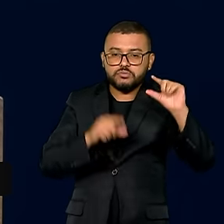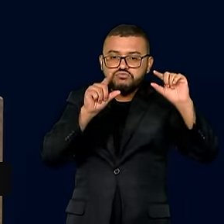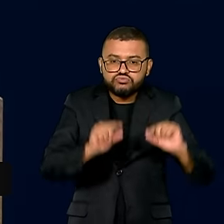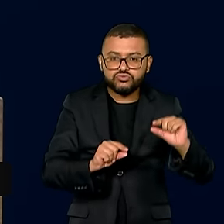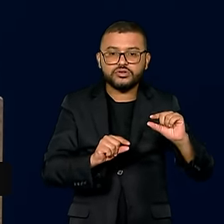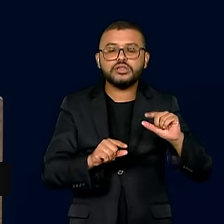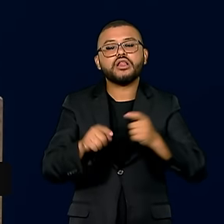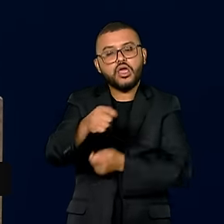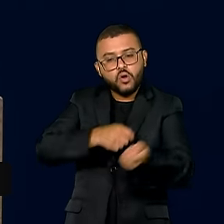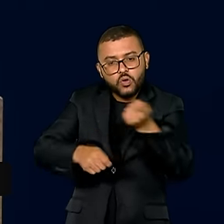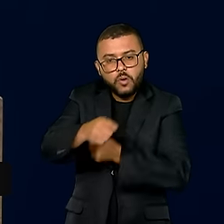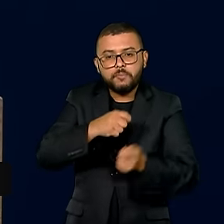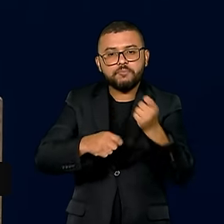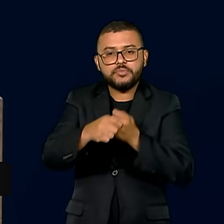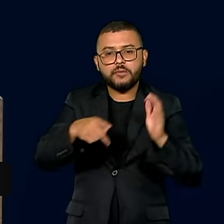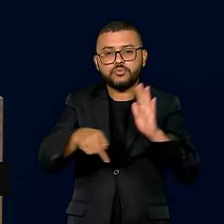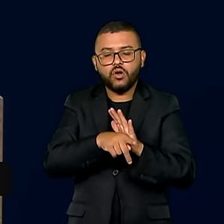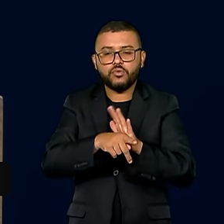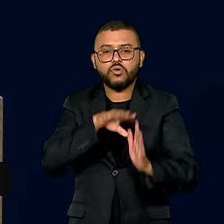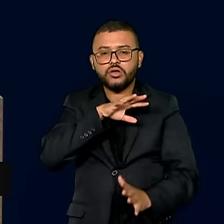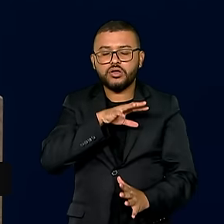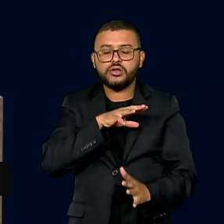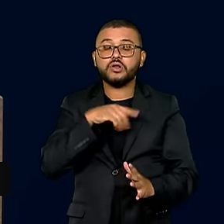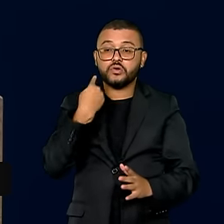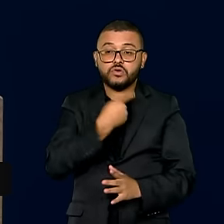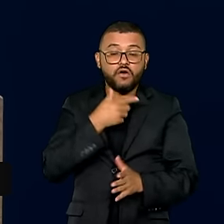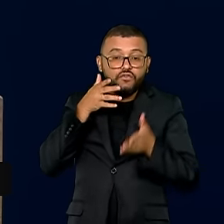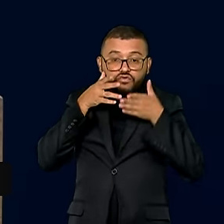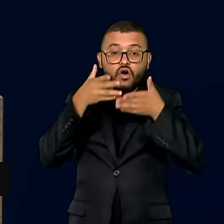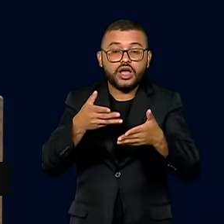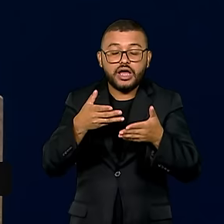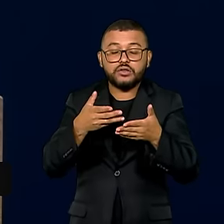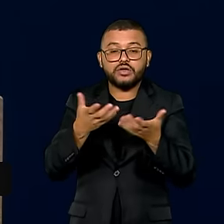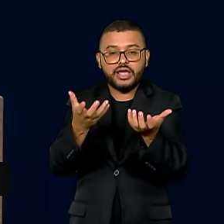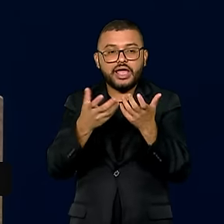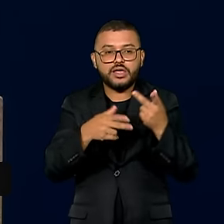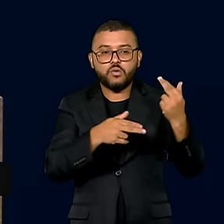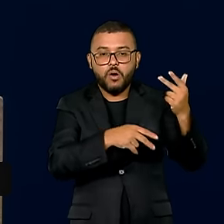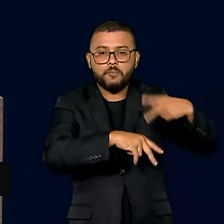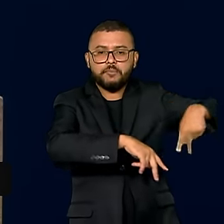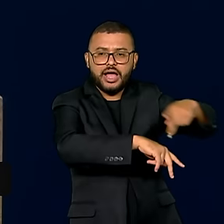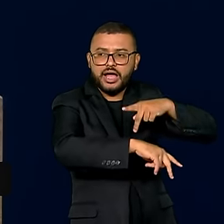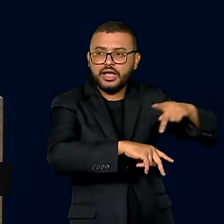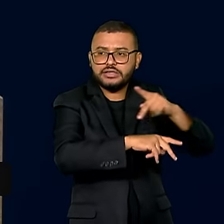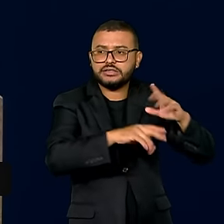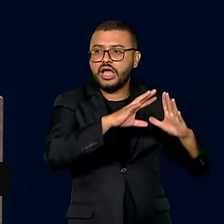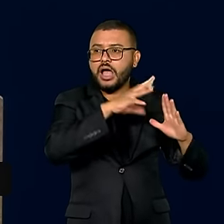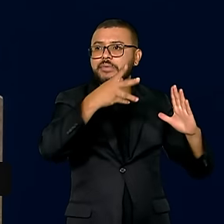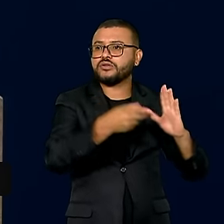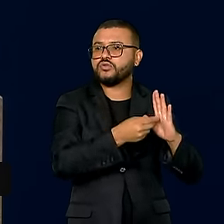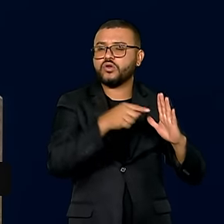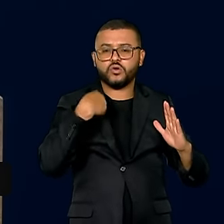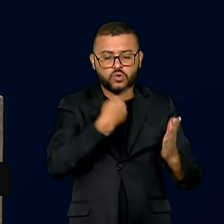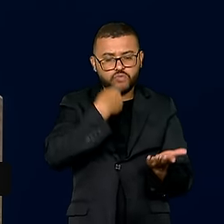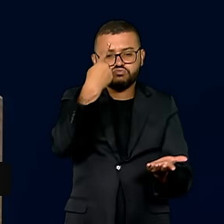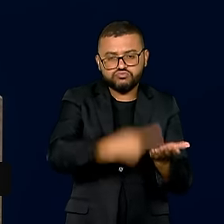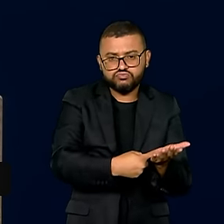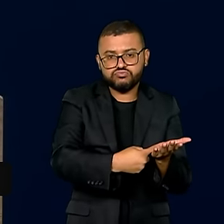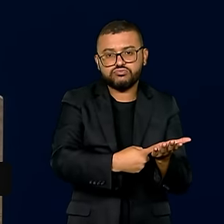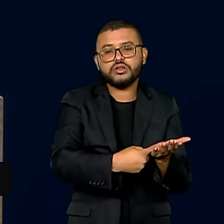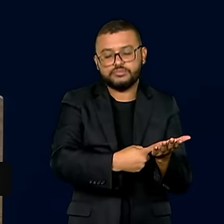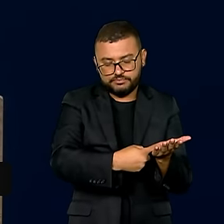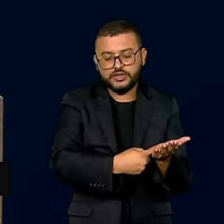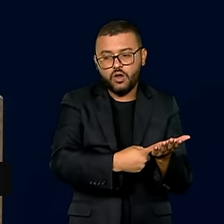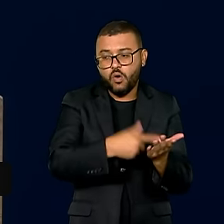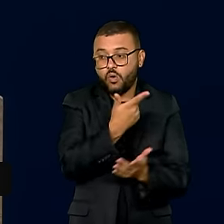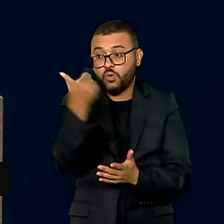bioeconomia. Forjamos uma visão comum com os países amazônicos e criamos pontes com outros